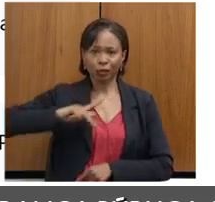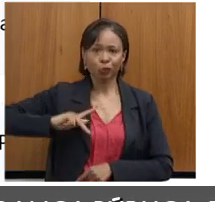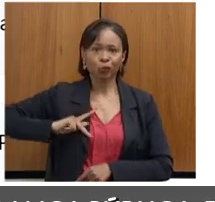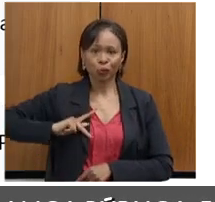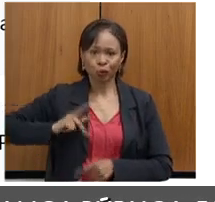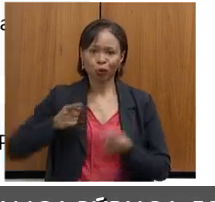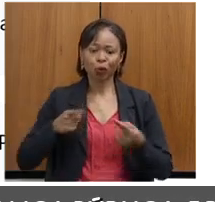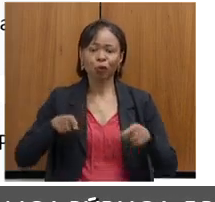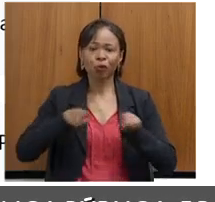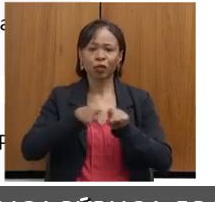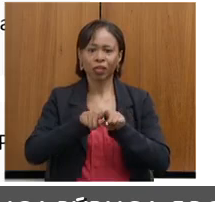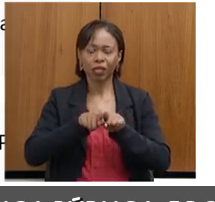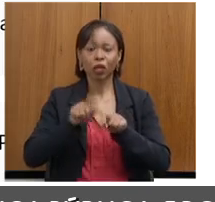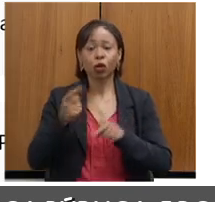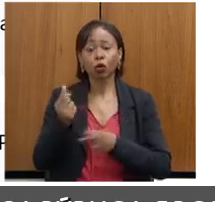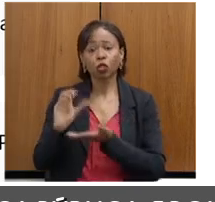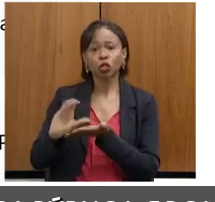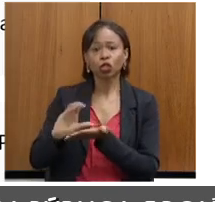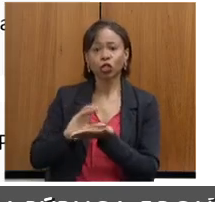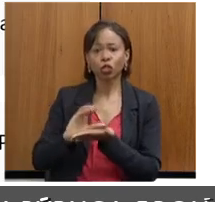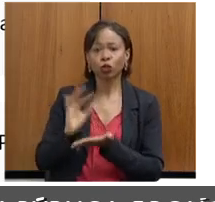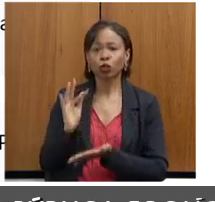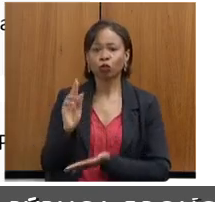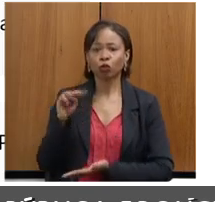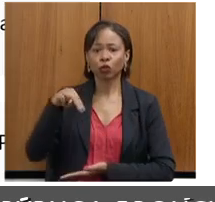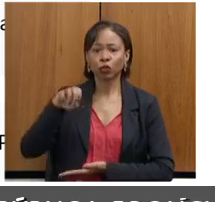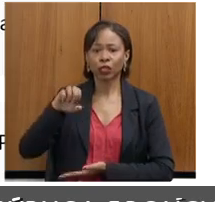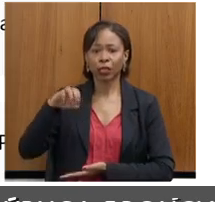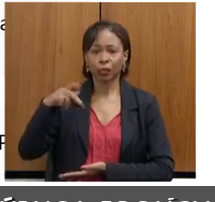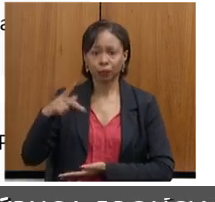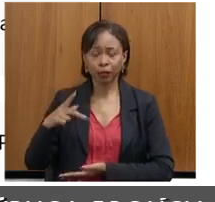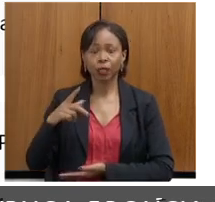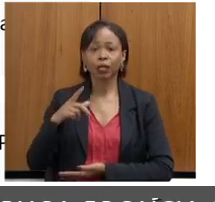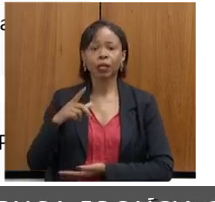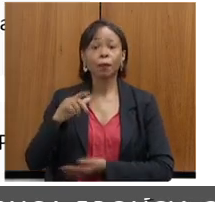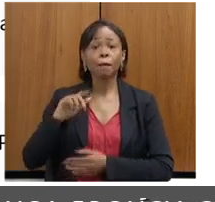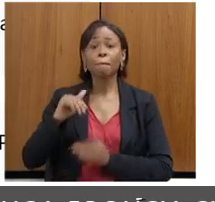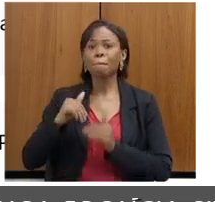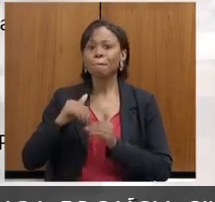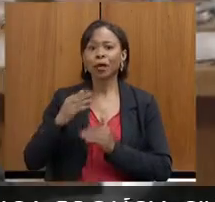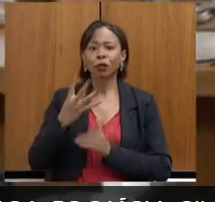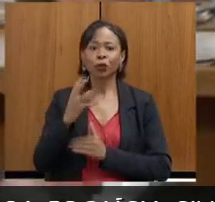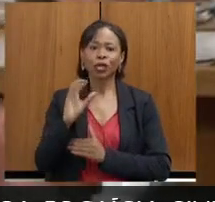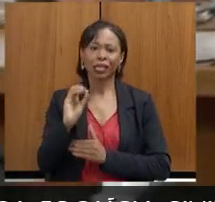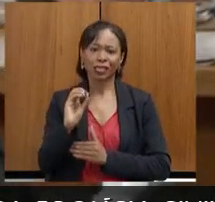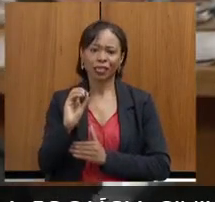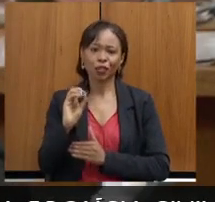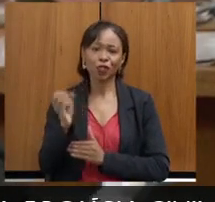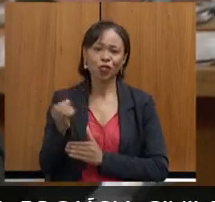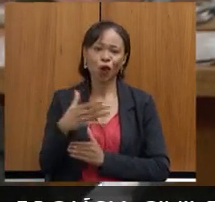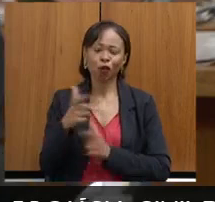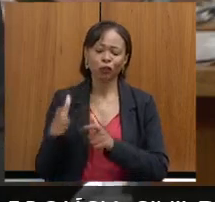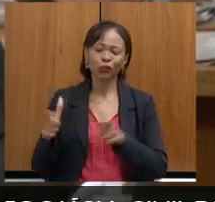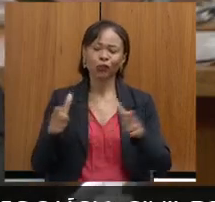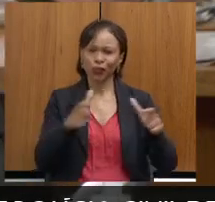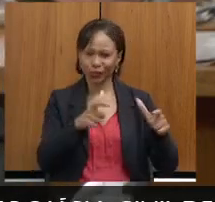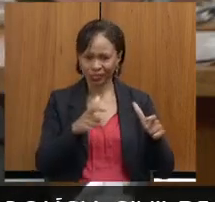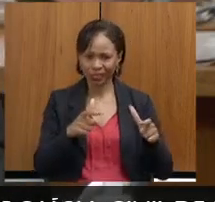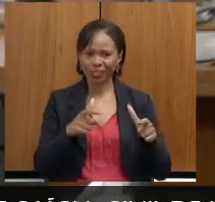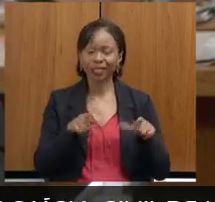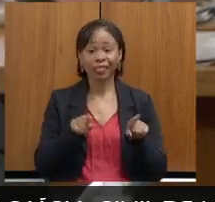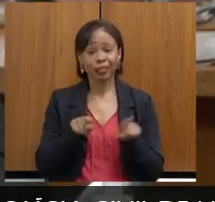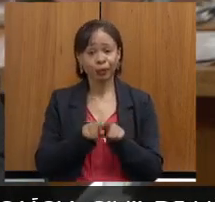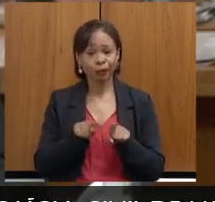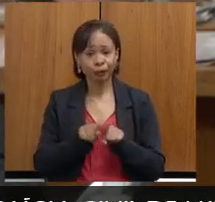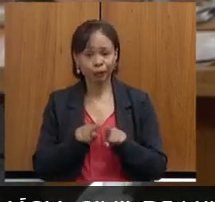vamos viabilizar o recurso do funemp mais 40 novas unidades e também